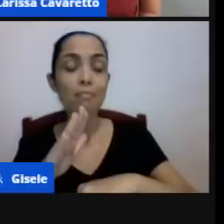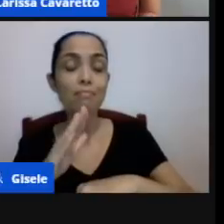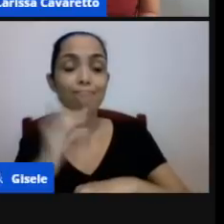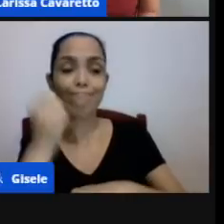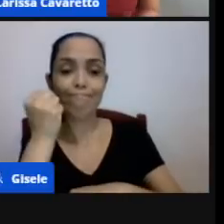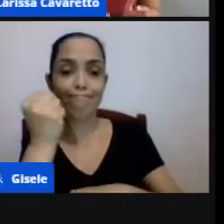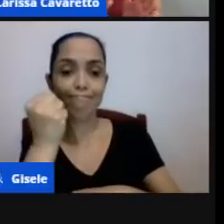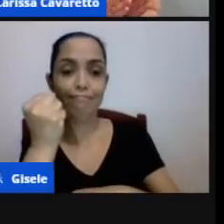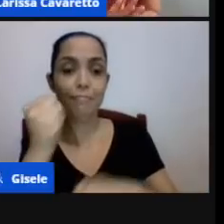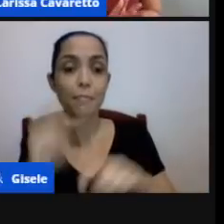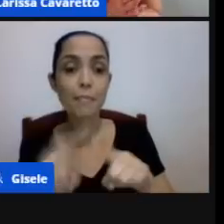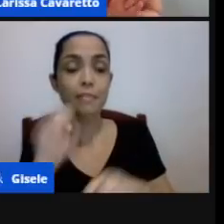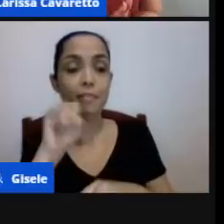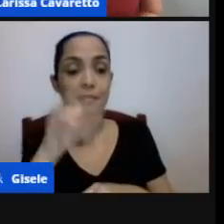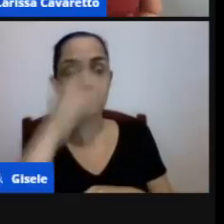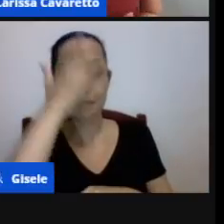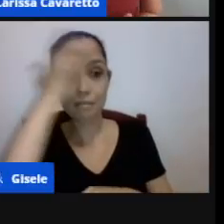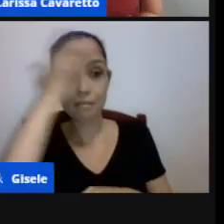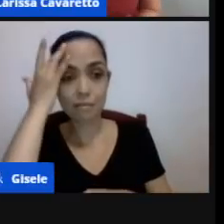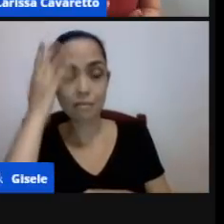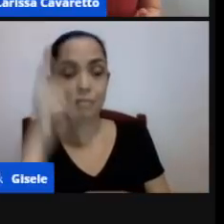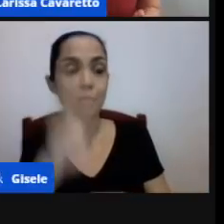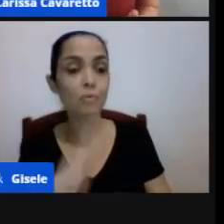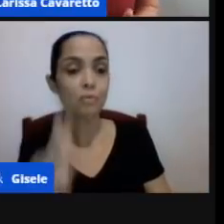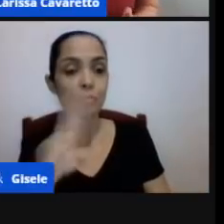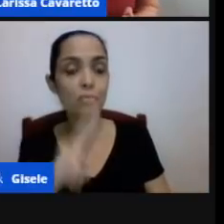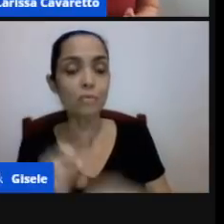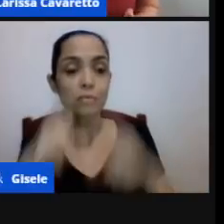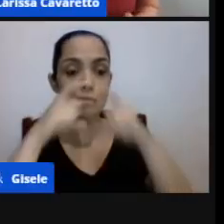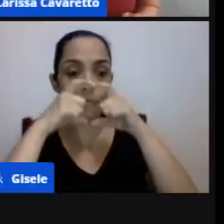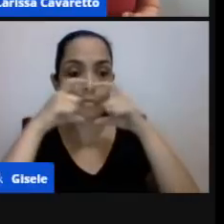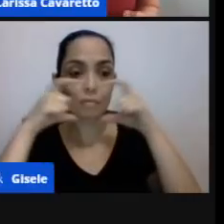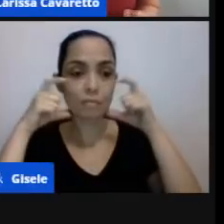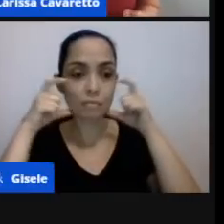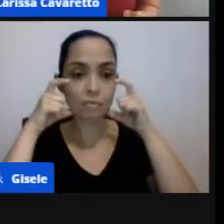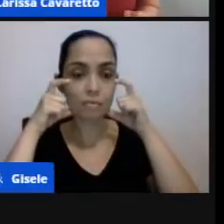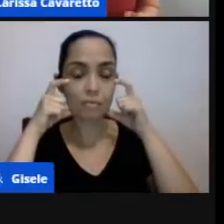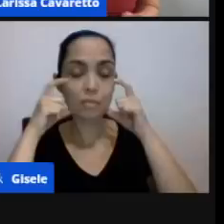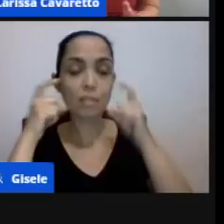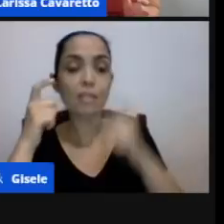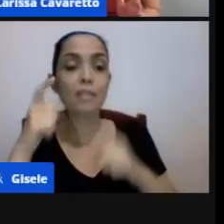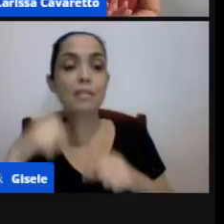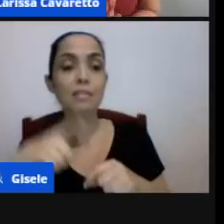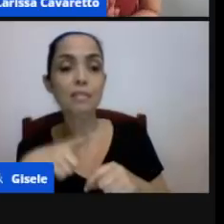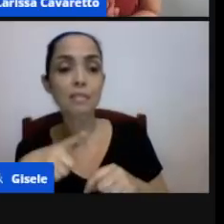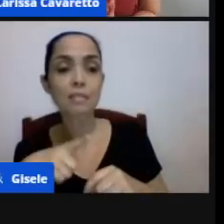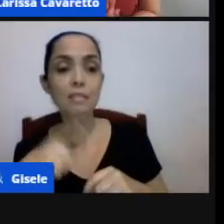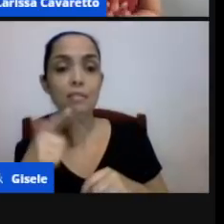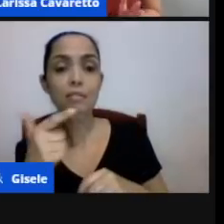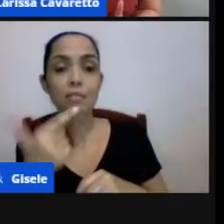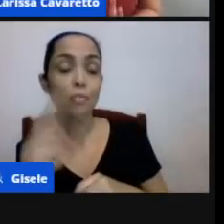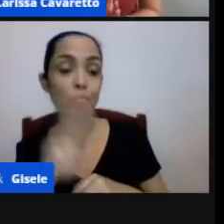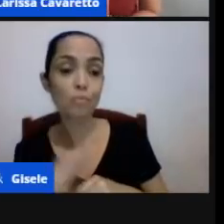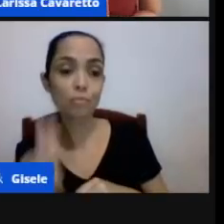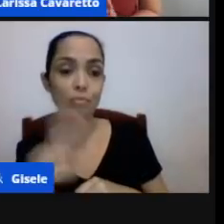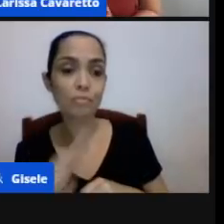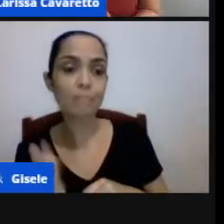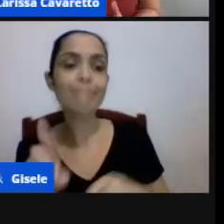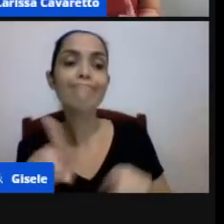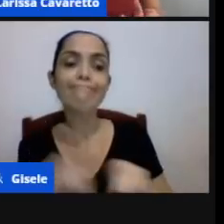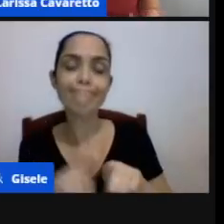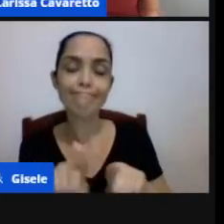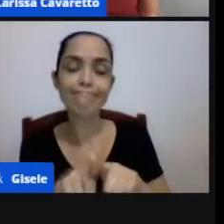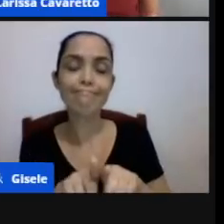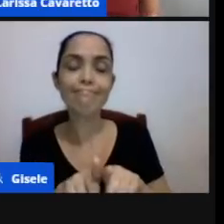se a pessoa que está com Covid não usa máscara e a que não está com Covid usa máscara, a probabilidade ainda assim é alta. Por quê?